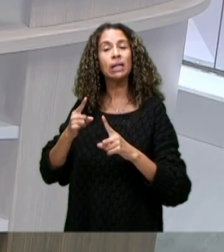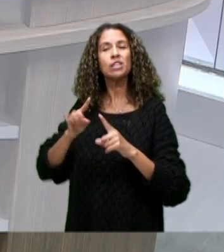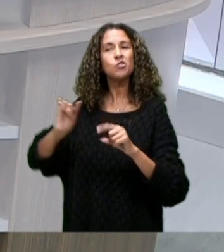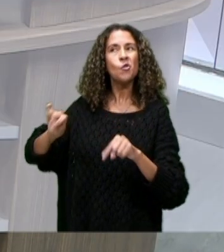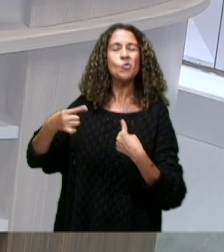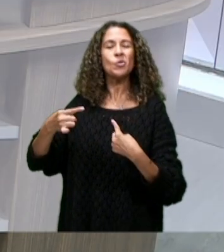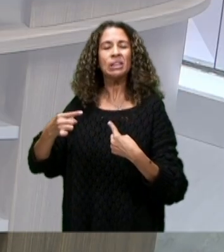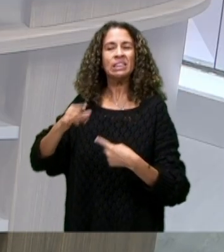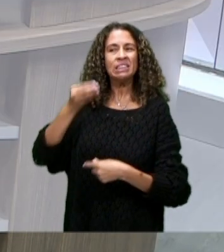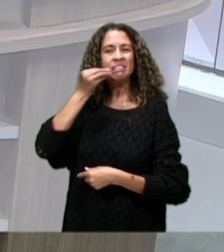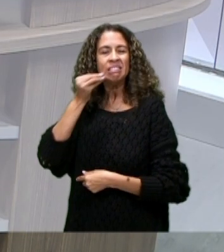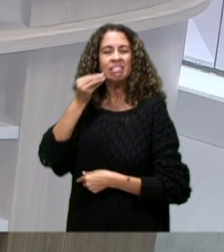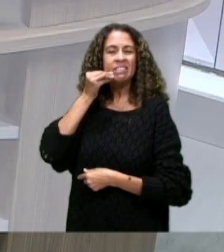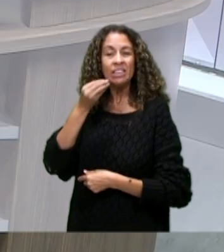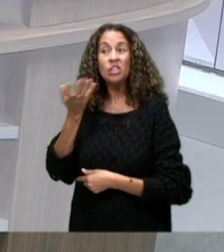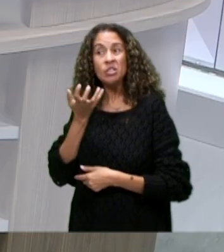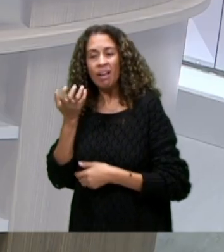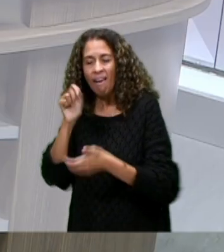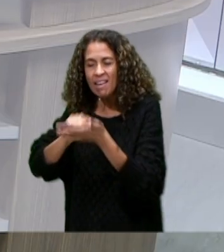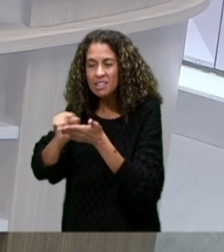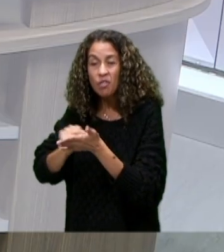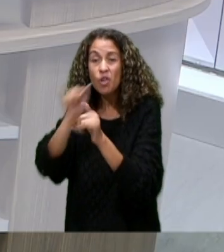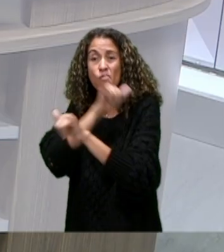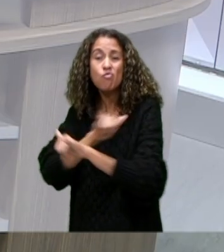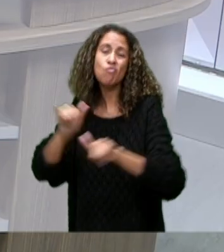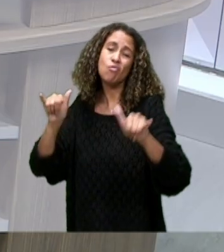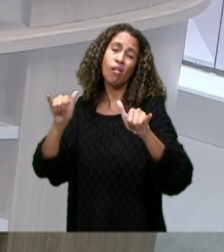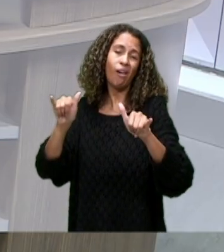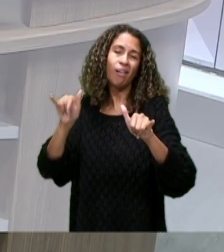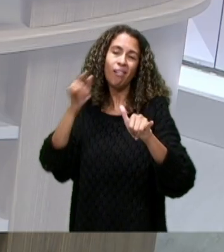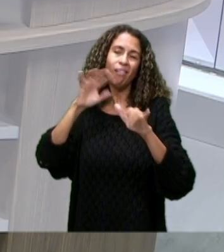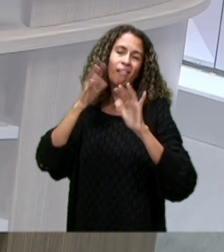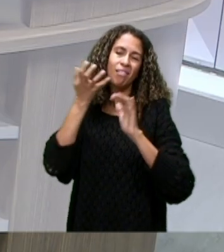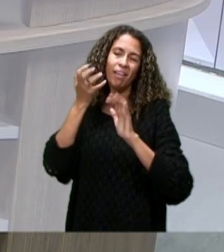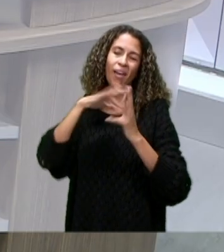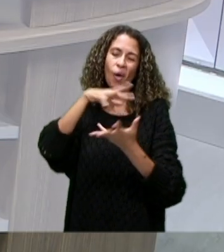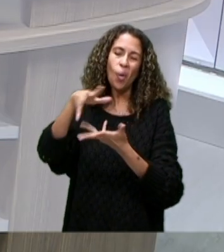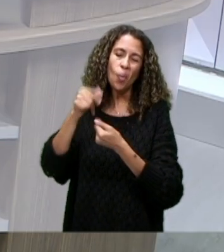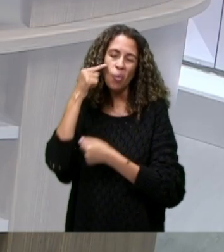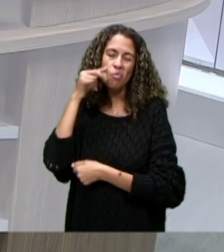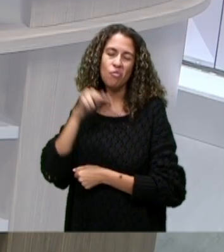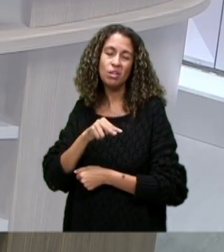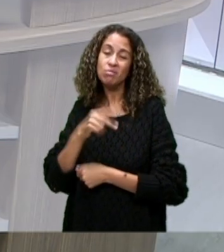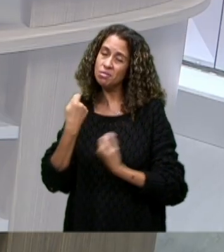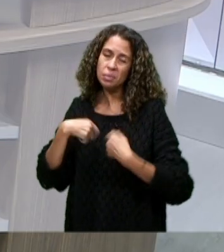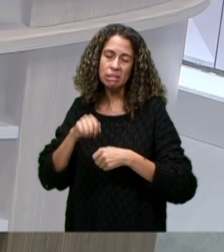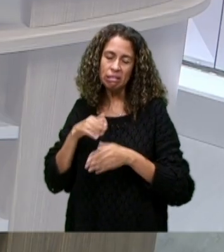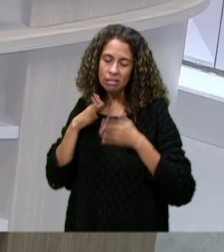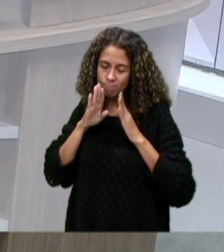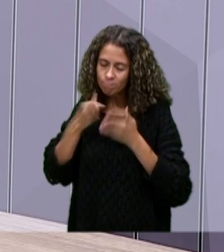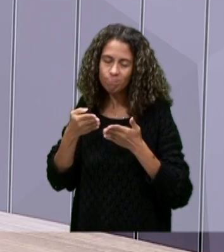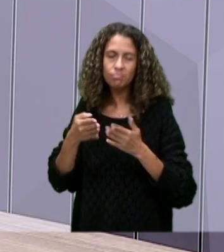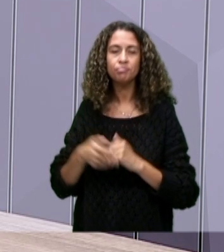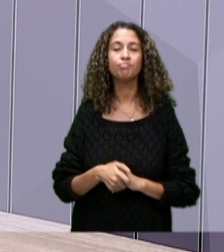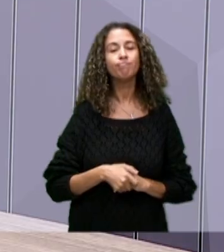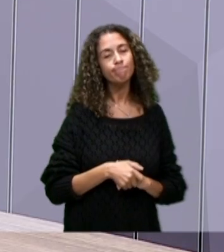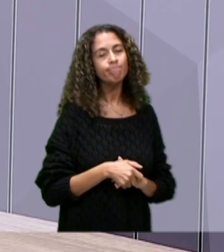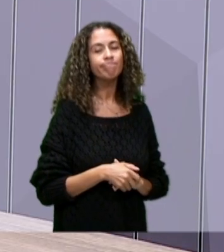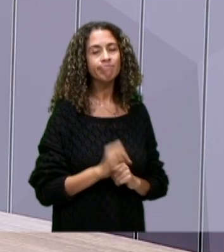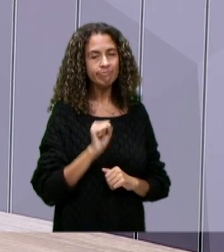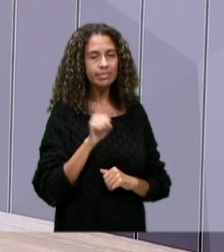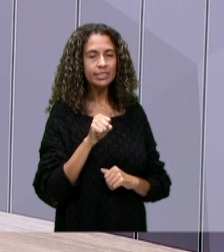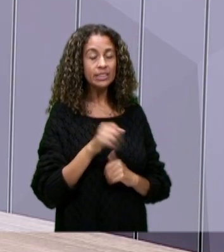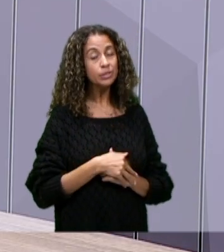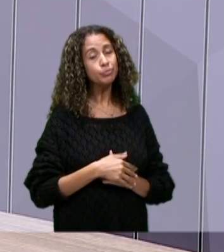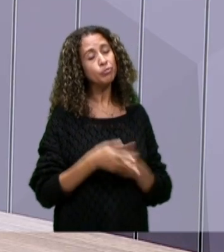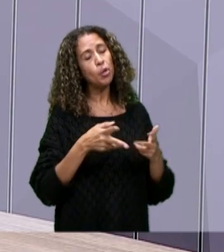também, porque a gente quer escrever e quer mostrar para o mundo, né? Então a gente tem que se jogar de cabeça nisso. E assim, o que eu